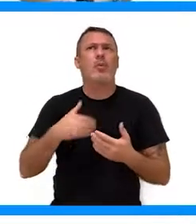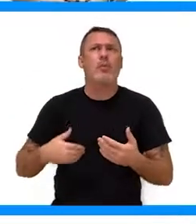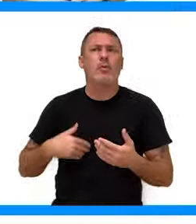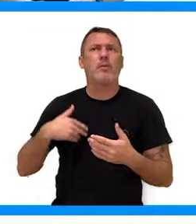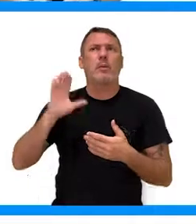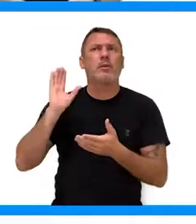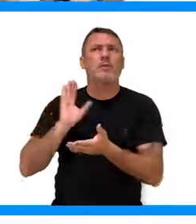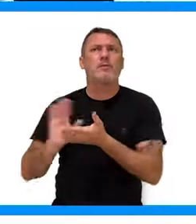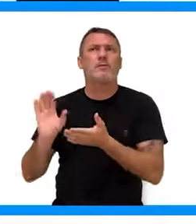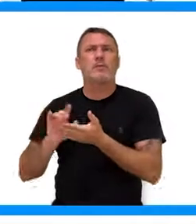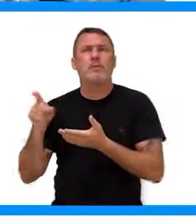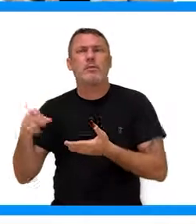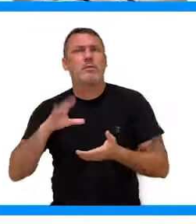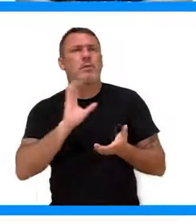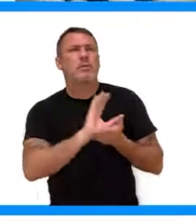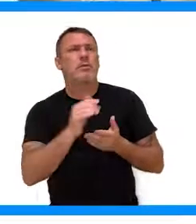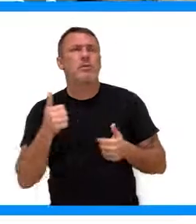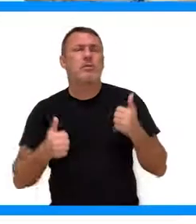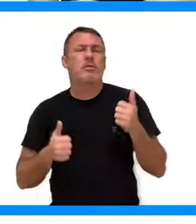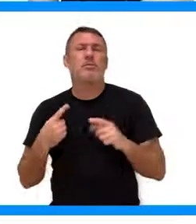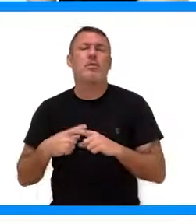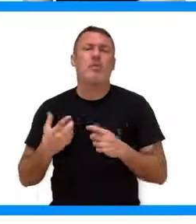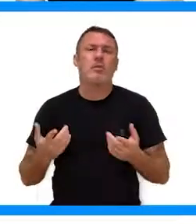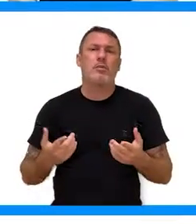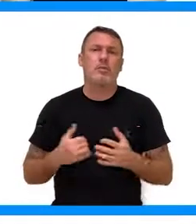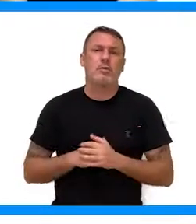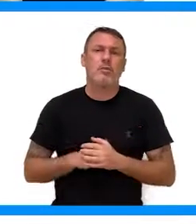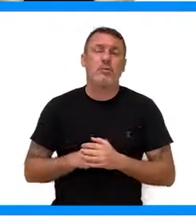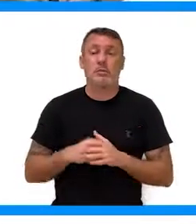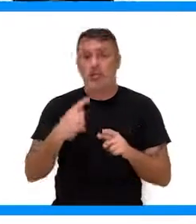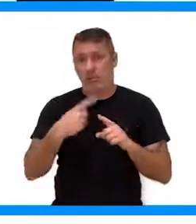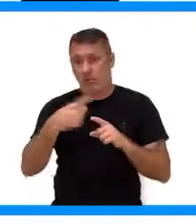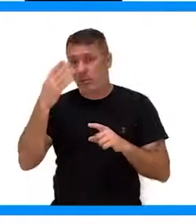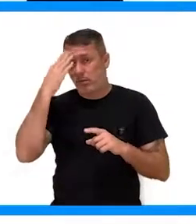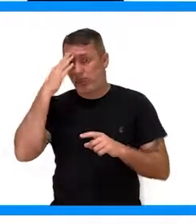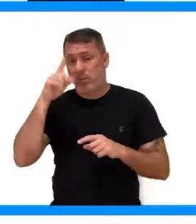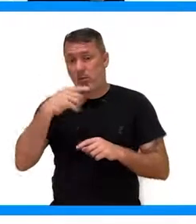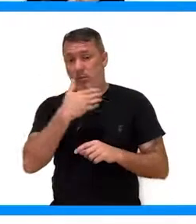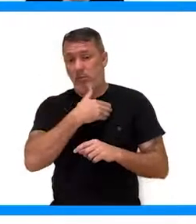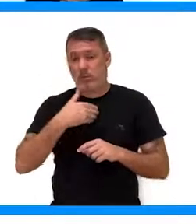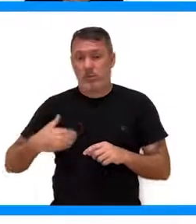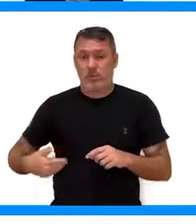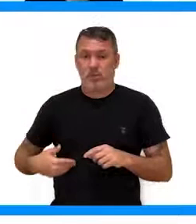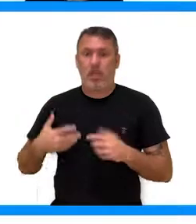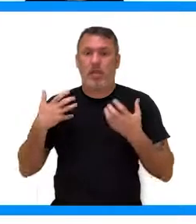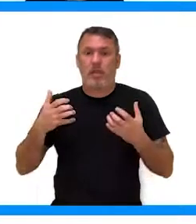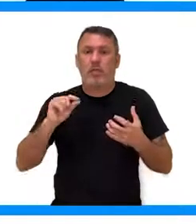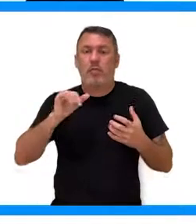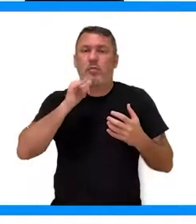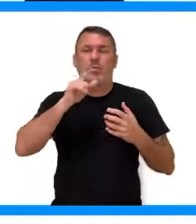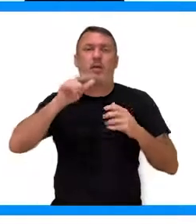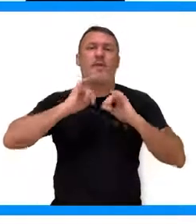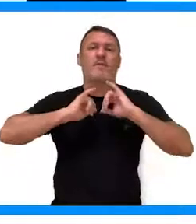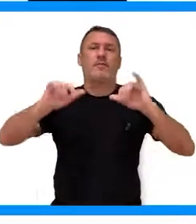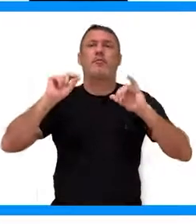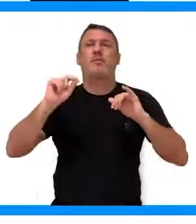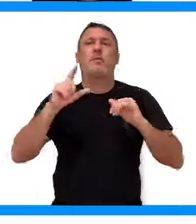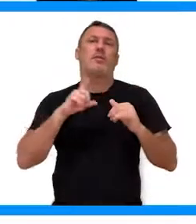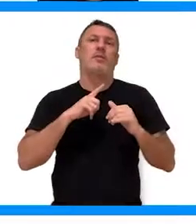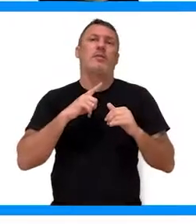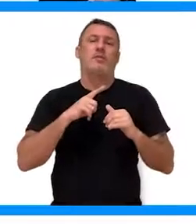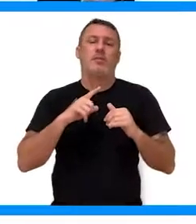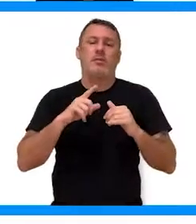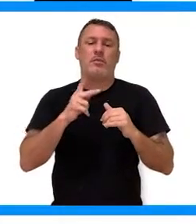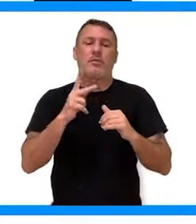continua investindo, justamente continua priorizando isso? Porque qual é o governo que quer anunciar, por